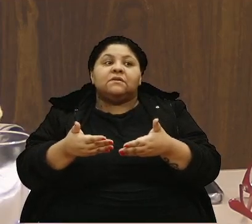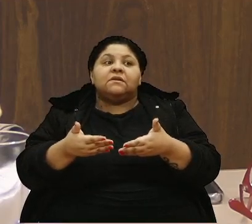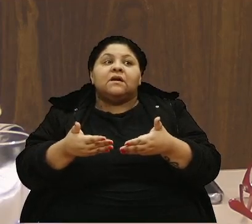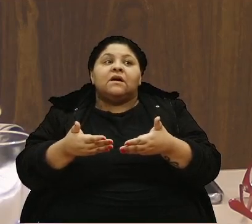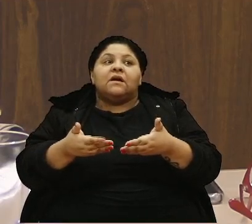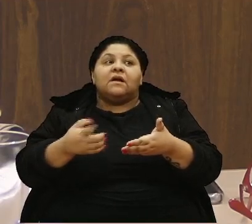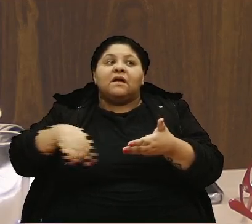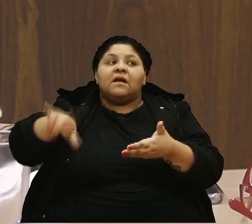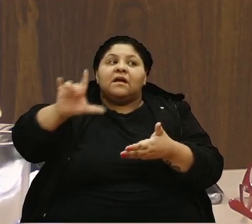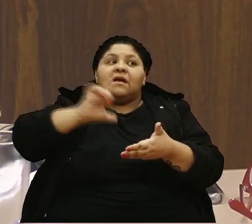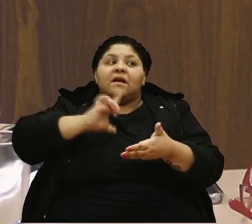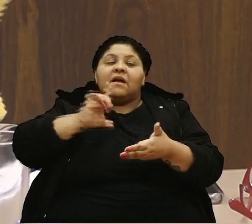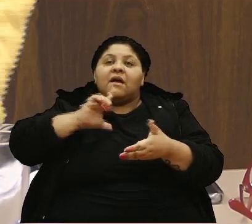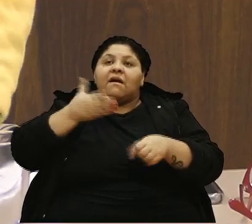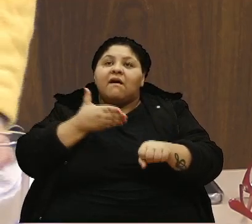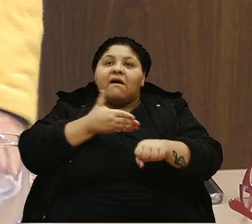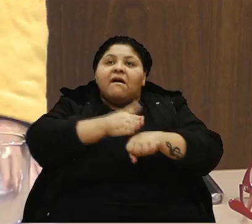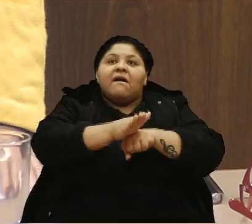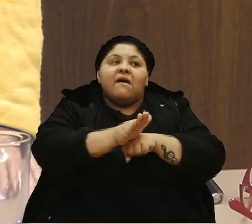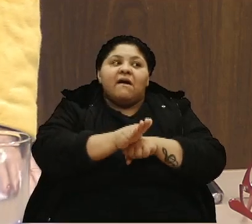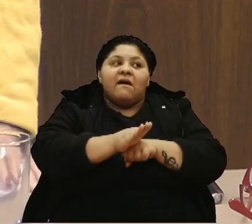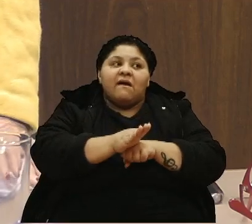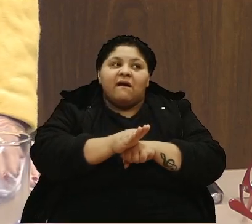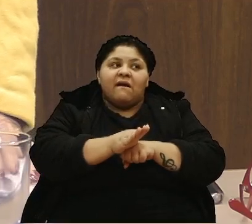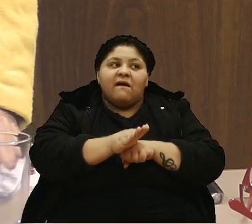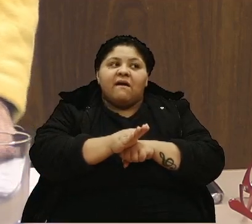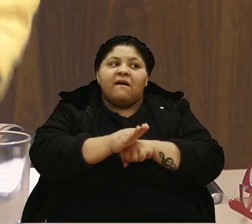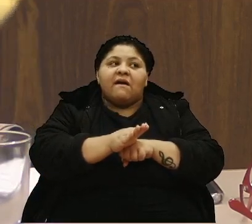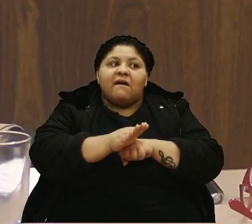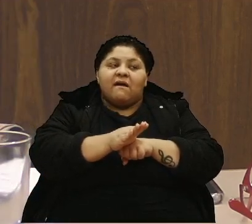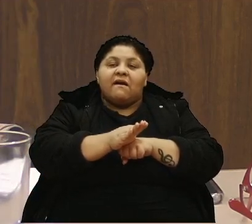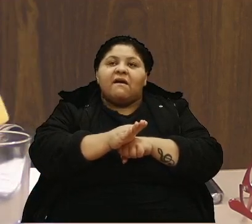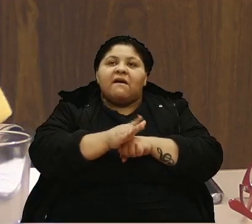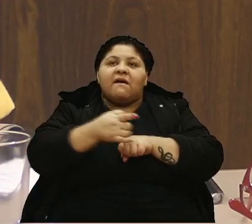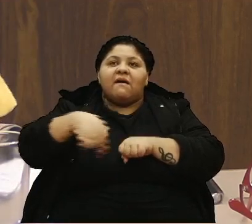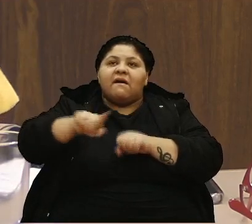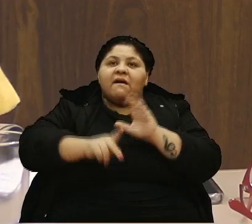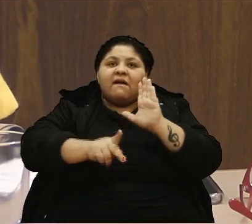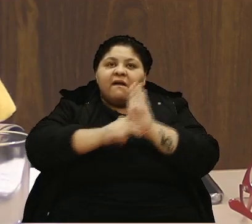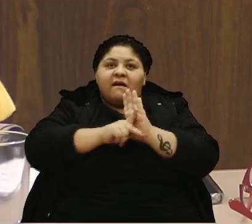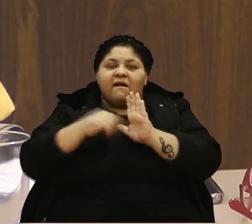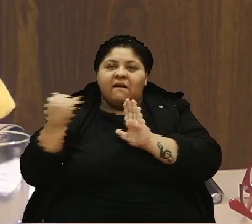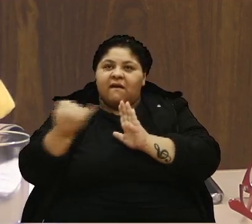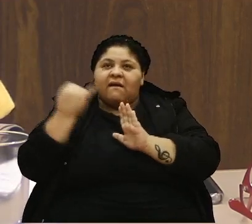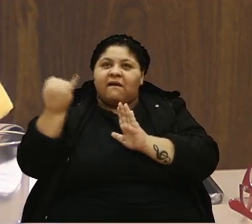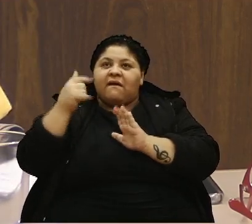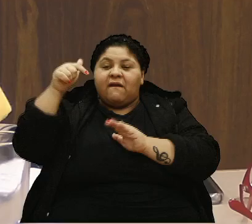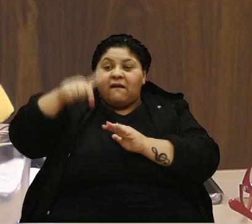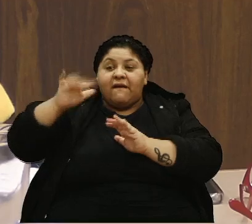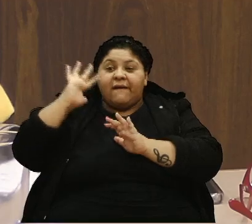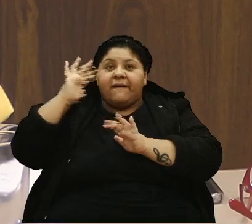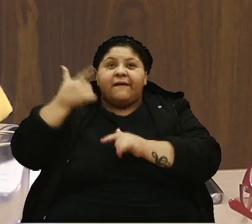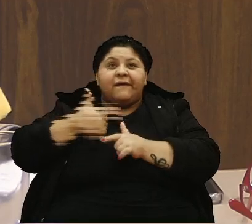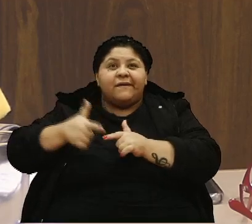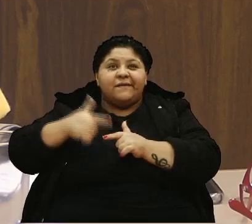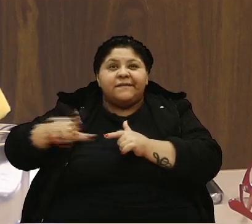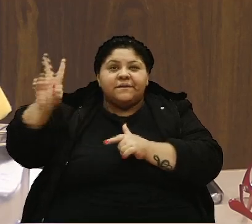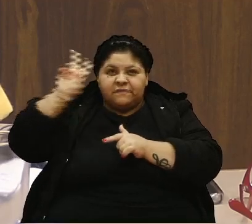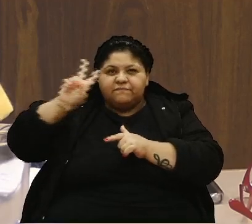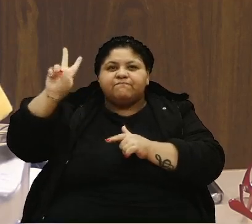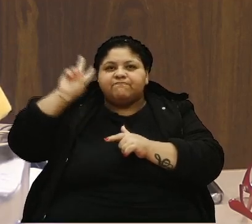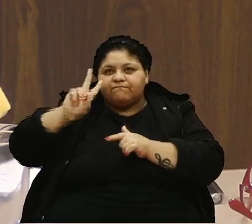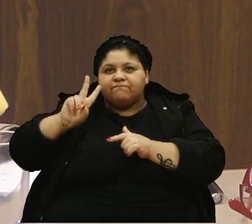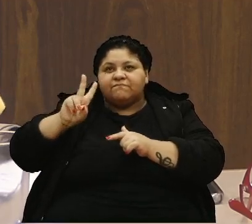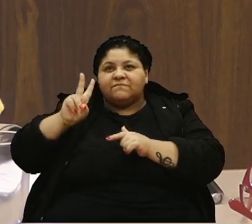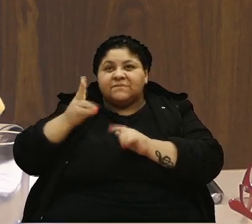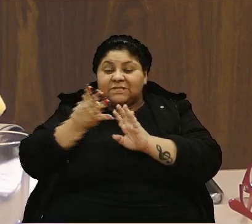da gente ter a participação e a adesão a esse projeto tão importante que vem para resolver um problema histórico, que é a